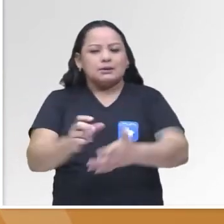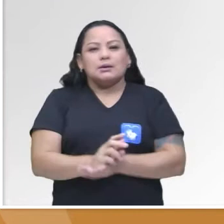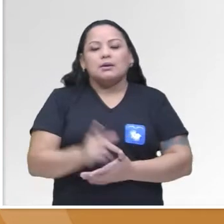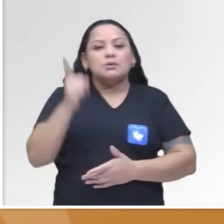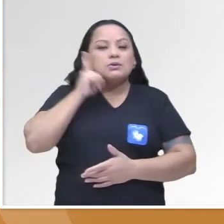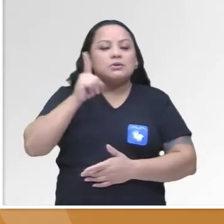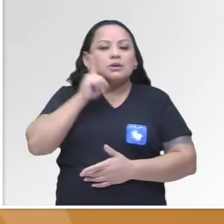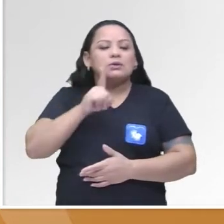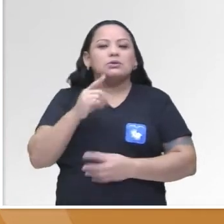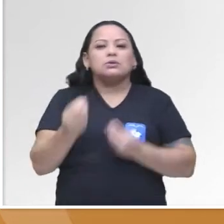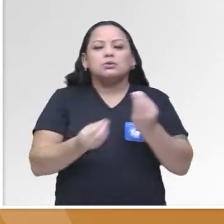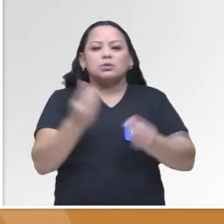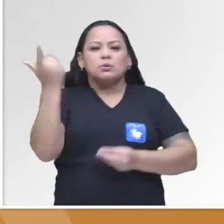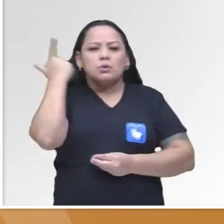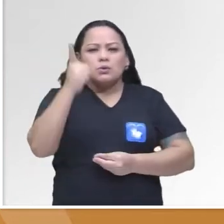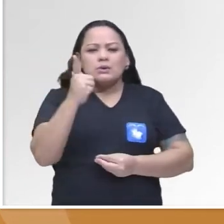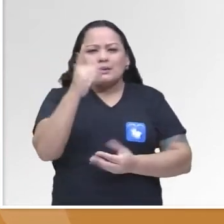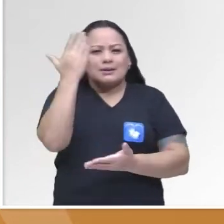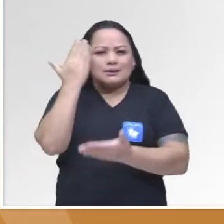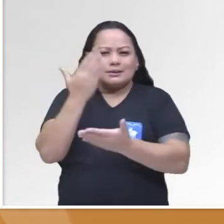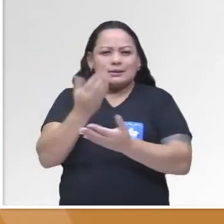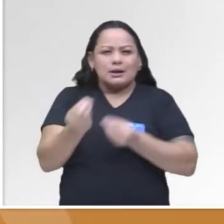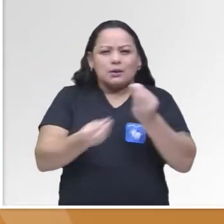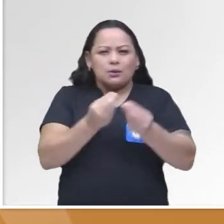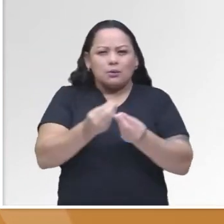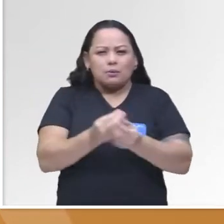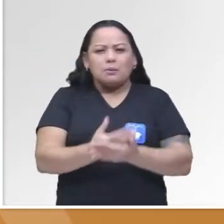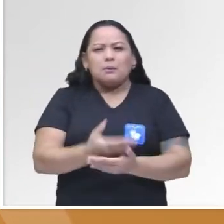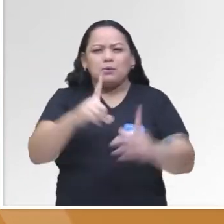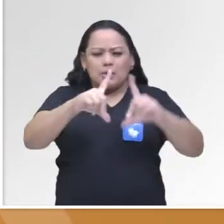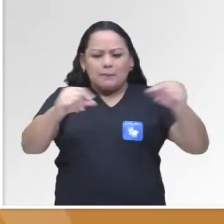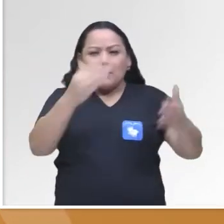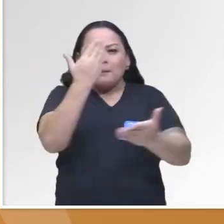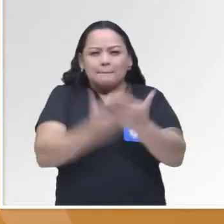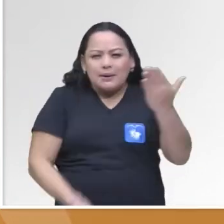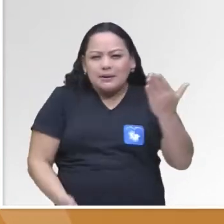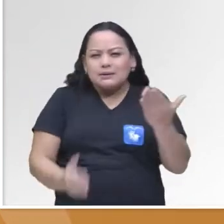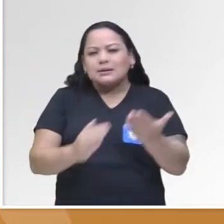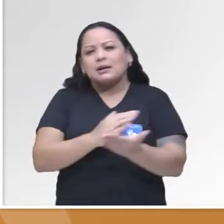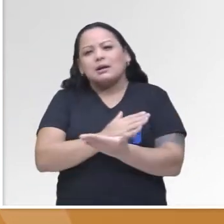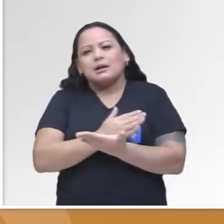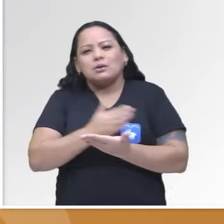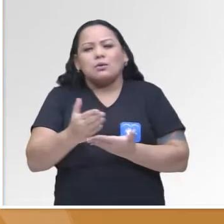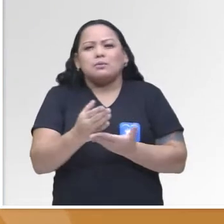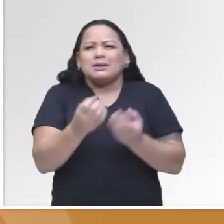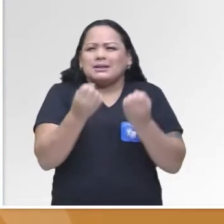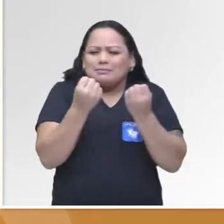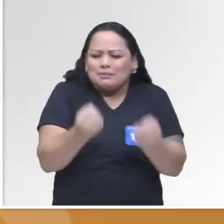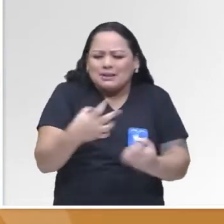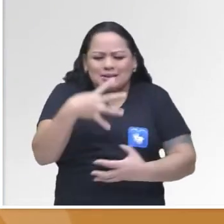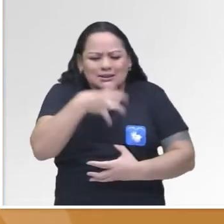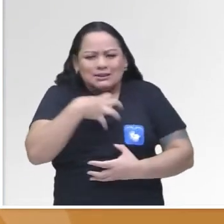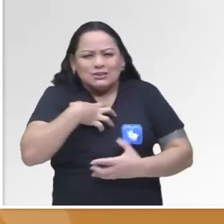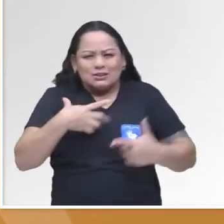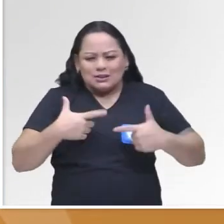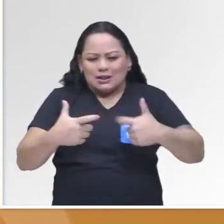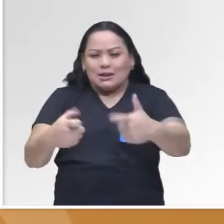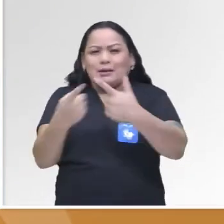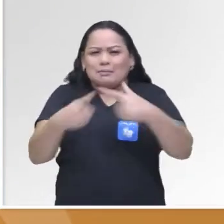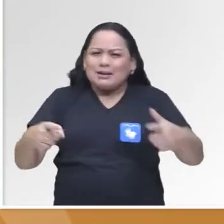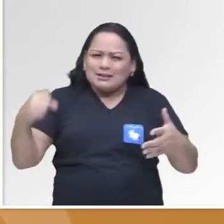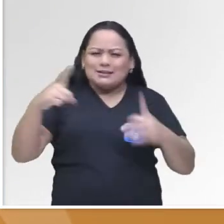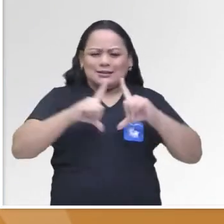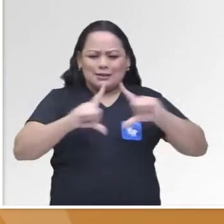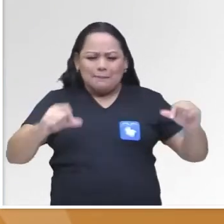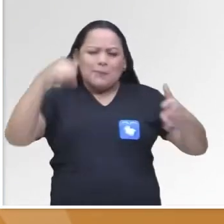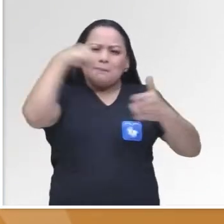conseguem dar uma derrota muito grande no exército imperial japonês, é que eles começam a sentir o peso da guerra, mas mesmo assim não desistiam. Tanto